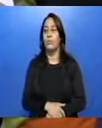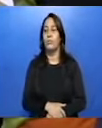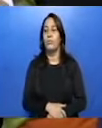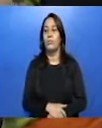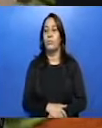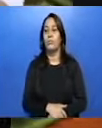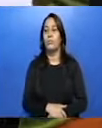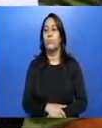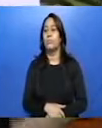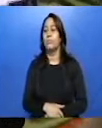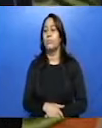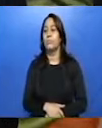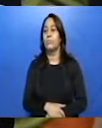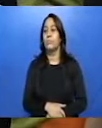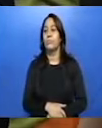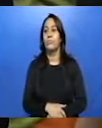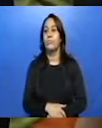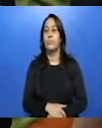Banheiro.